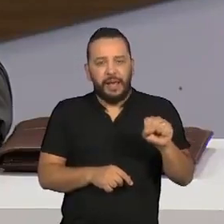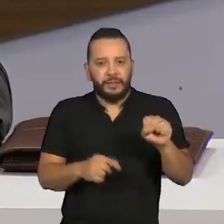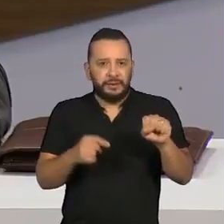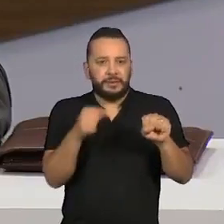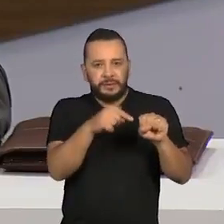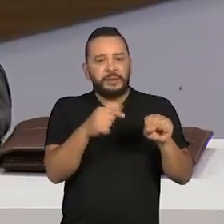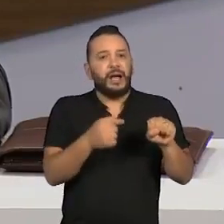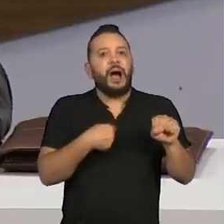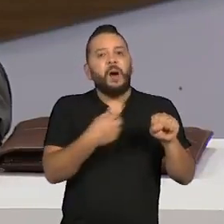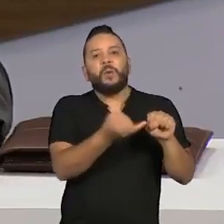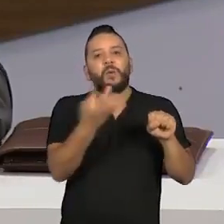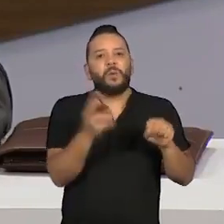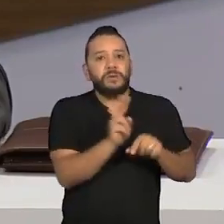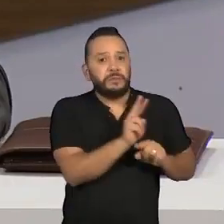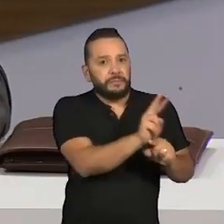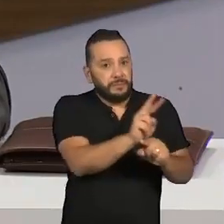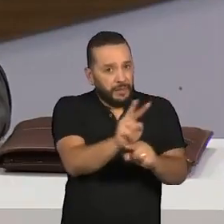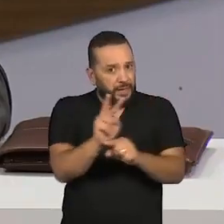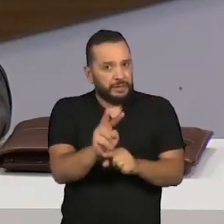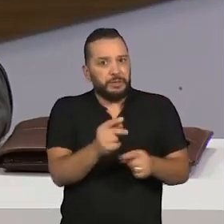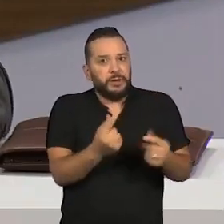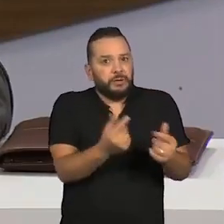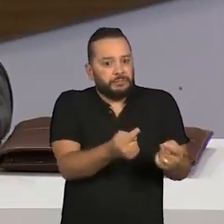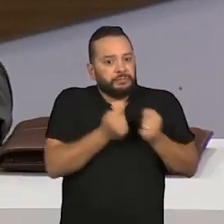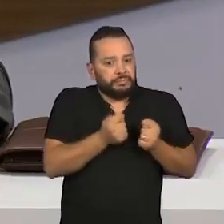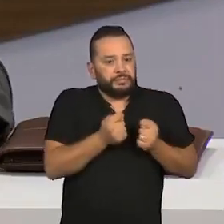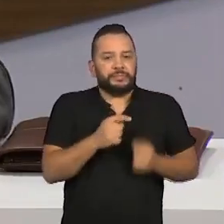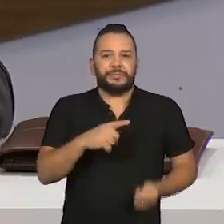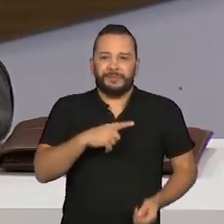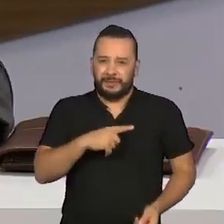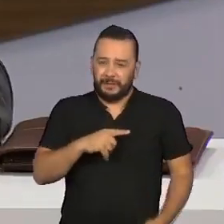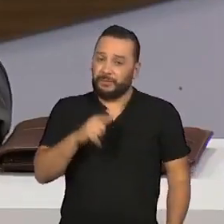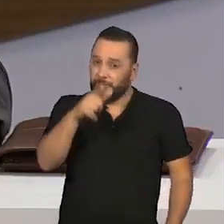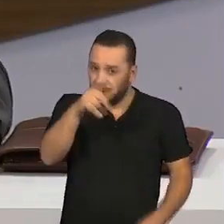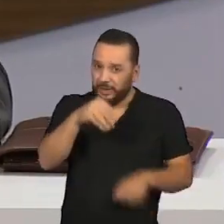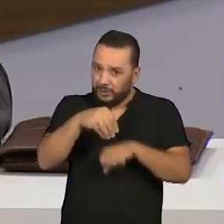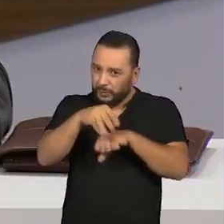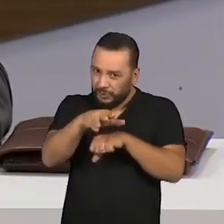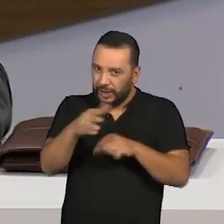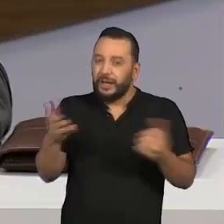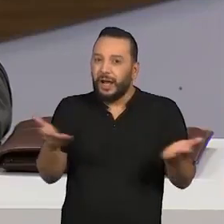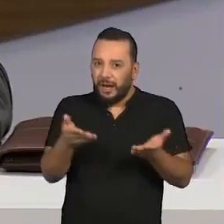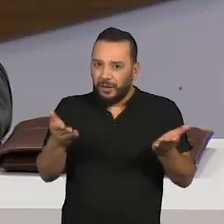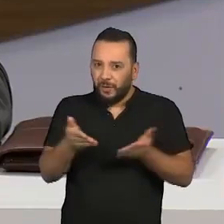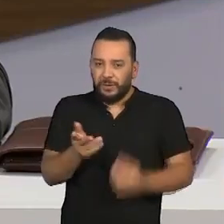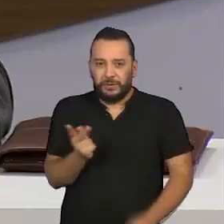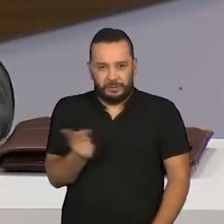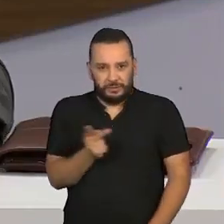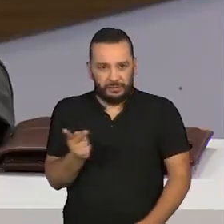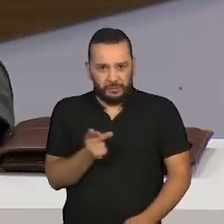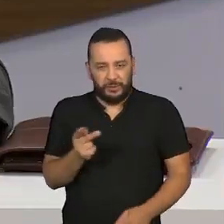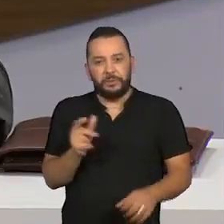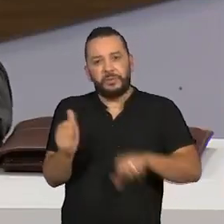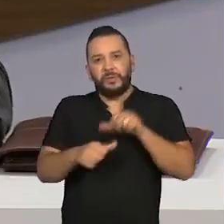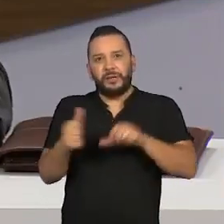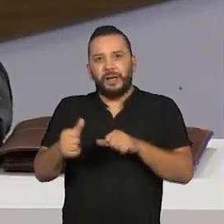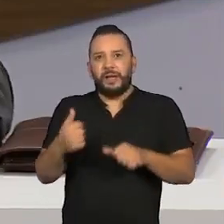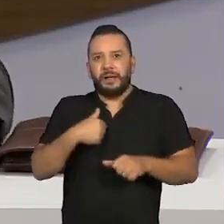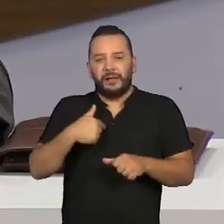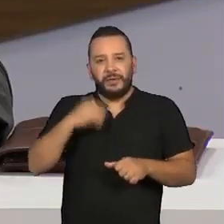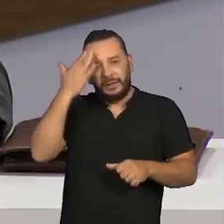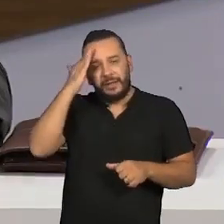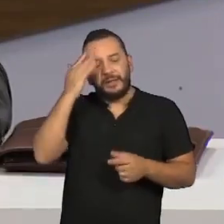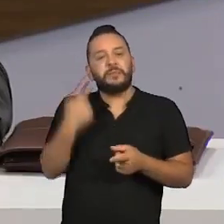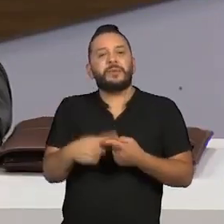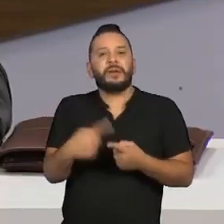alguns tipos de empréstimos. Especificamente nessa agenda, você sugere mexer nesses dois pontos. Eu também queria entender melhor por